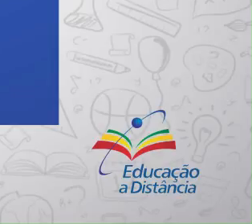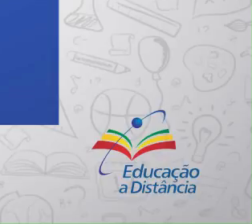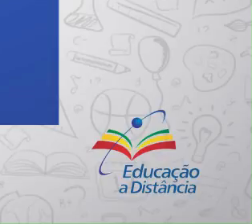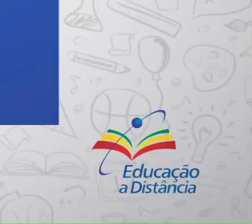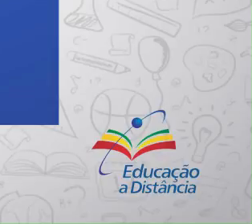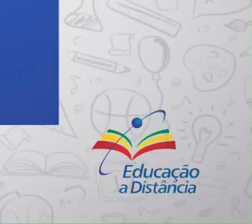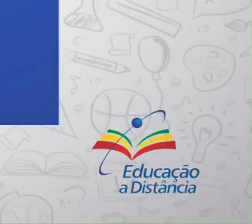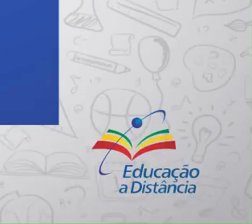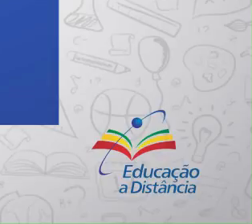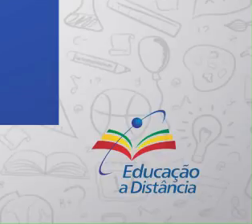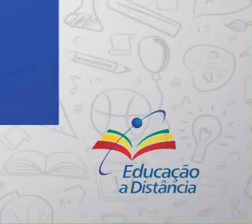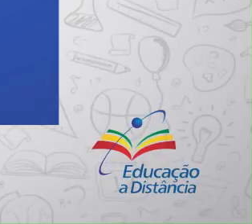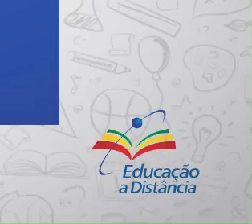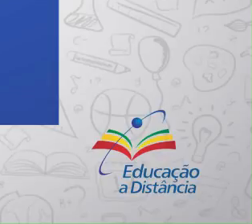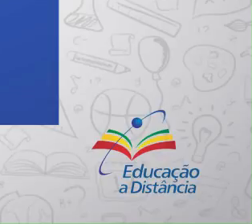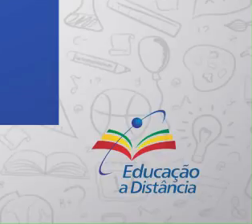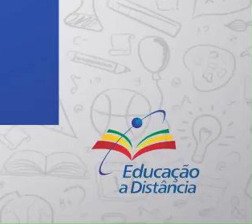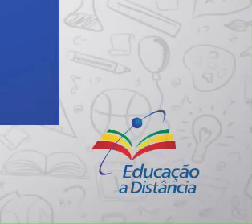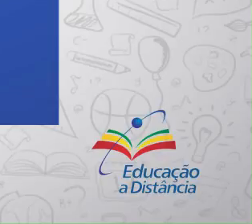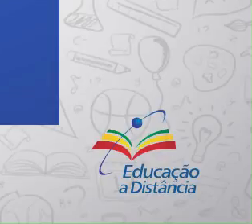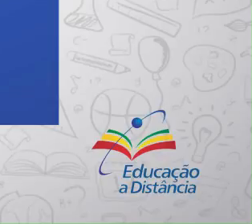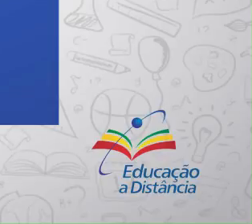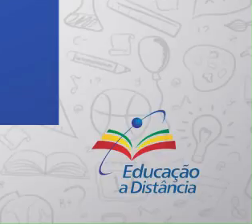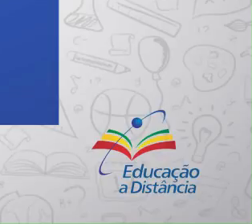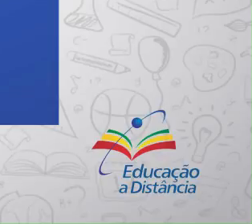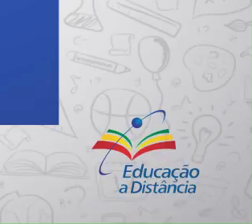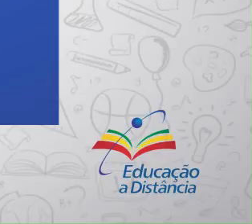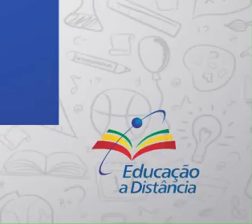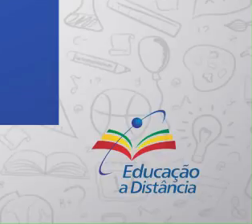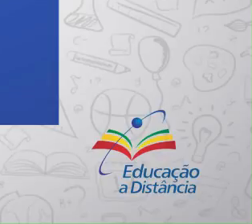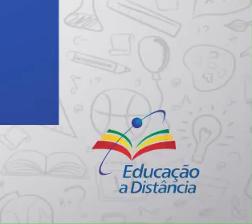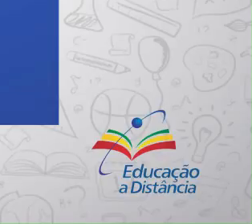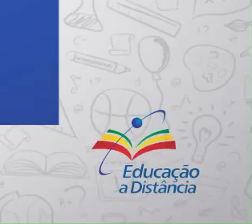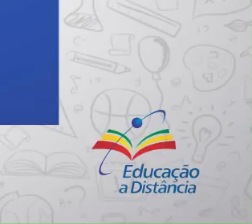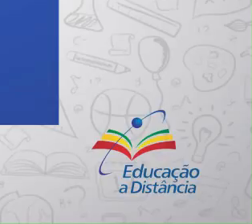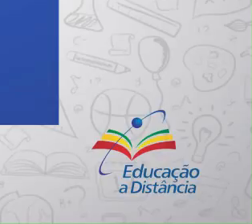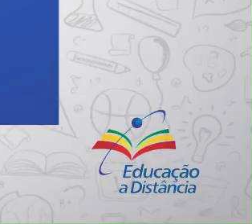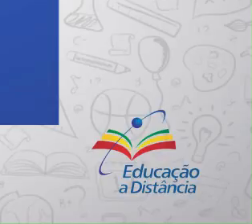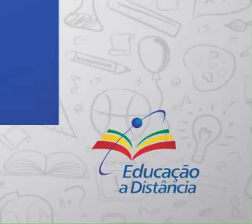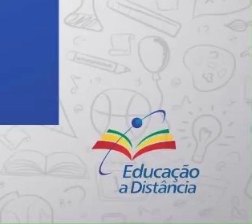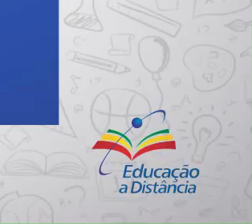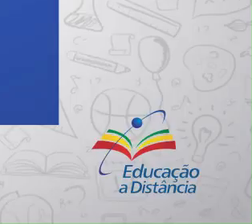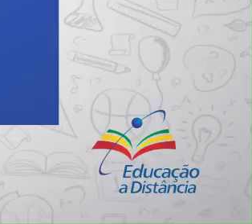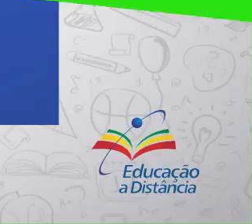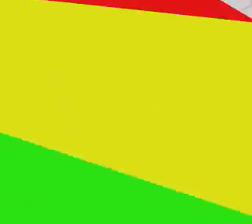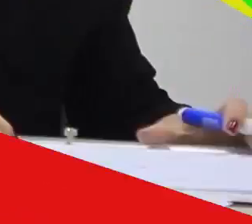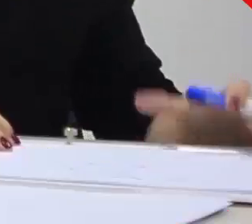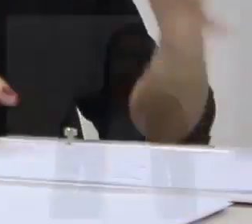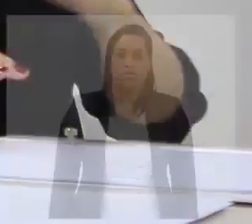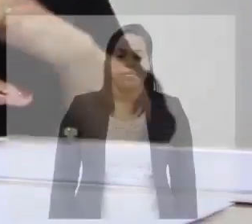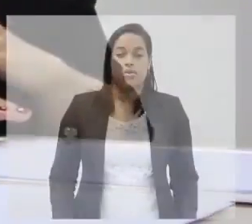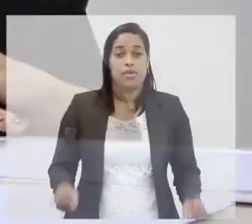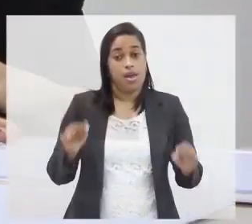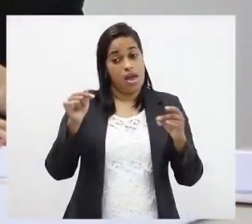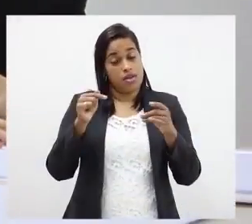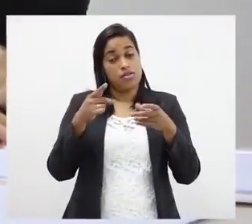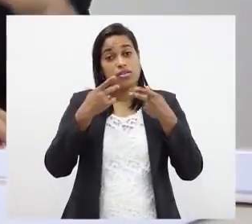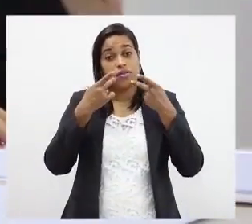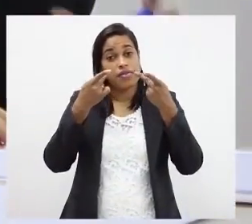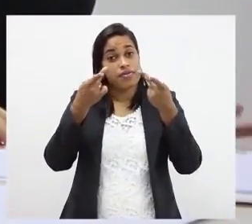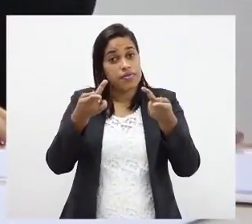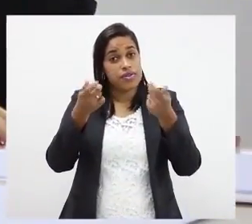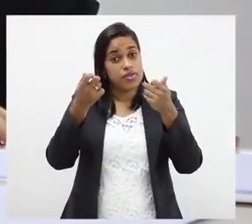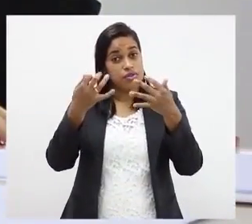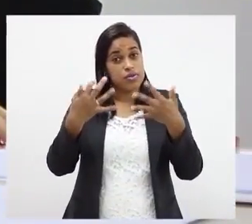Técnico. Entender os sistemas de representação gráfica utilizados na linguagem de desenho técnico. A gente estava